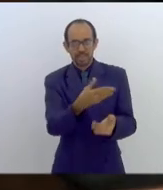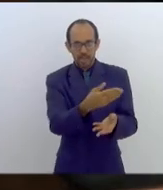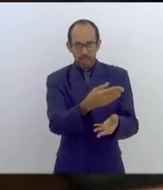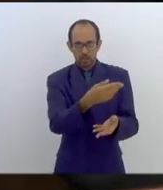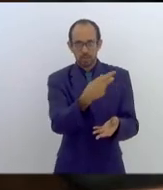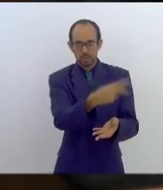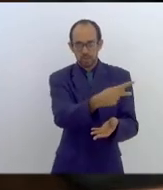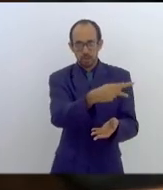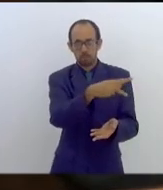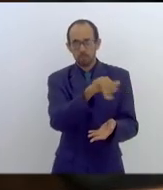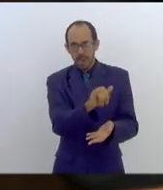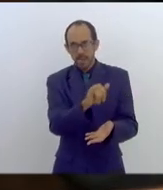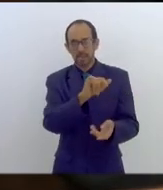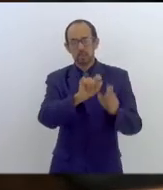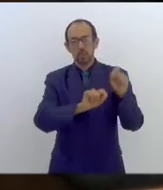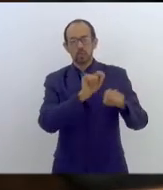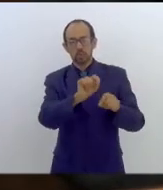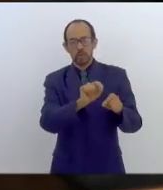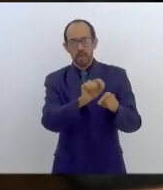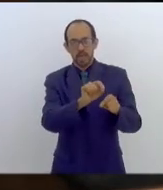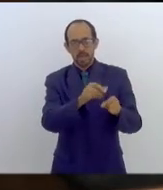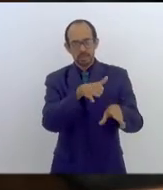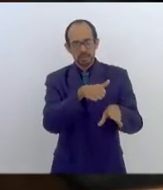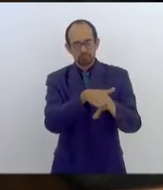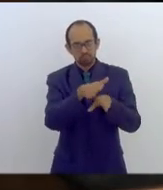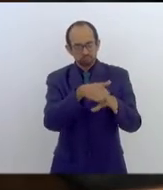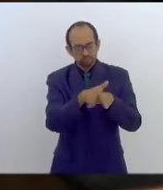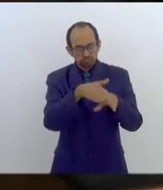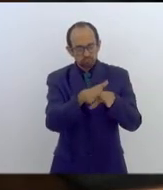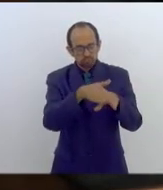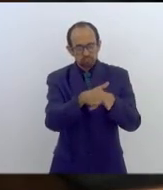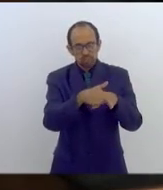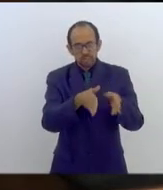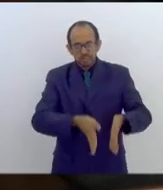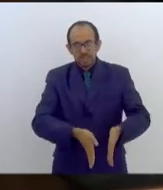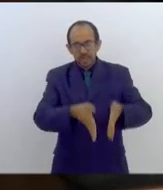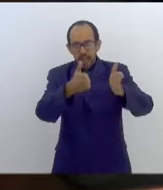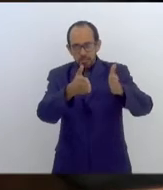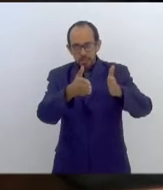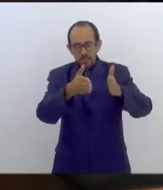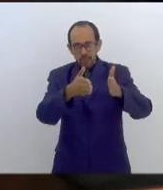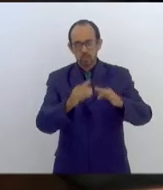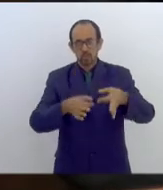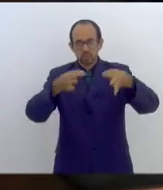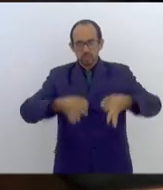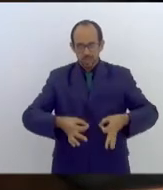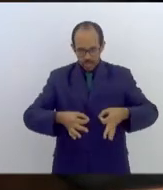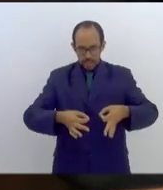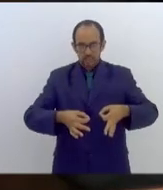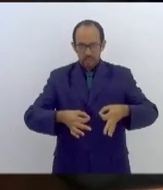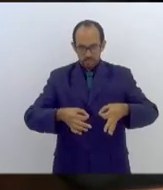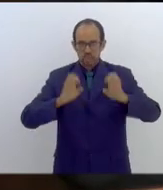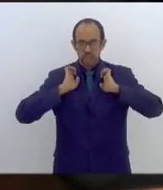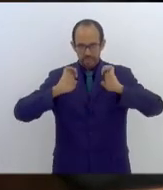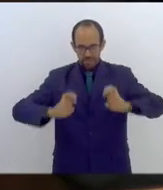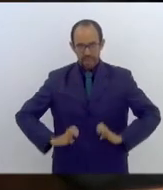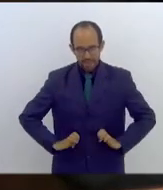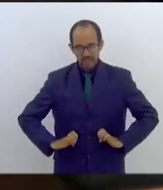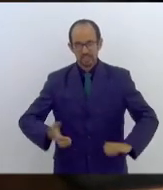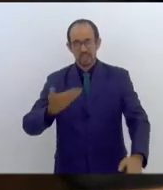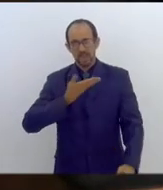essa lição esse caminho que ele percorre de integridade de ética de amizade